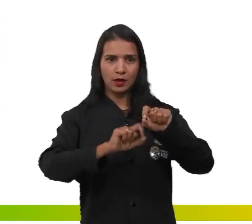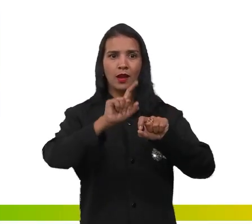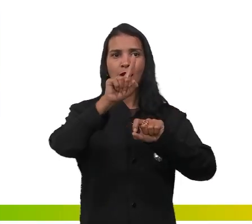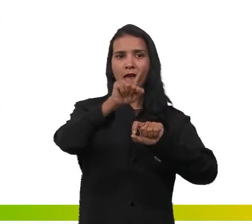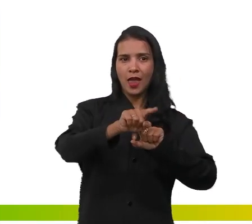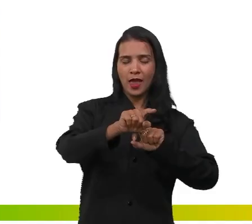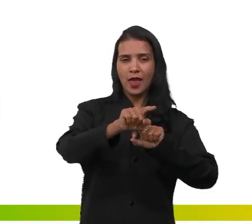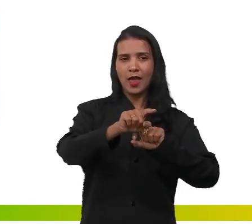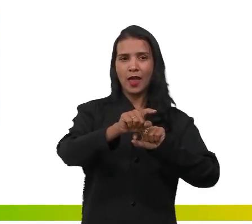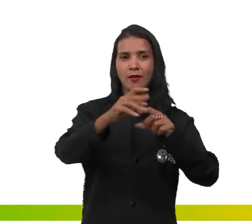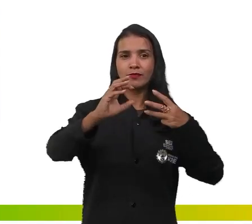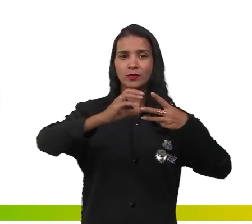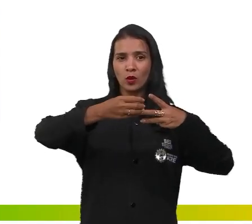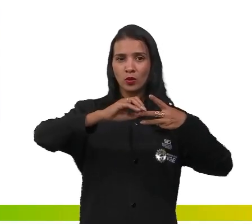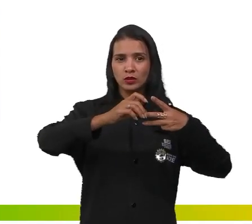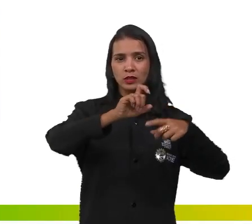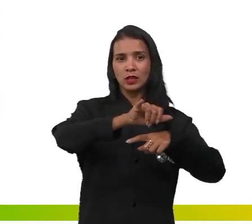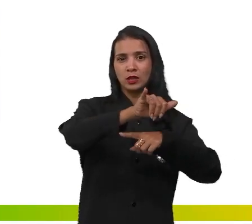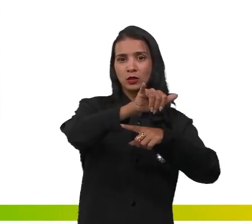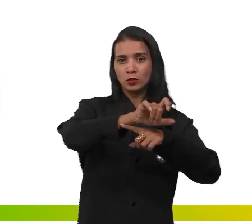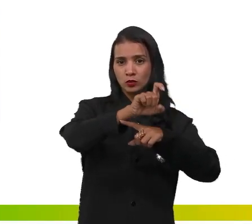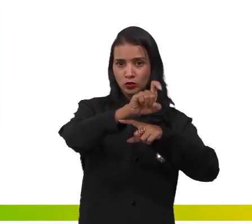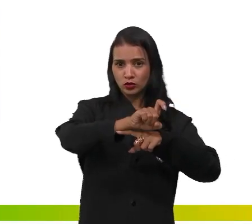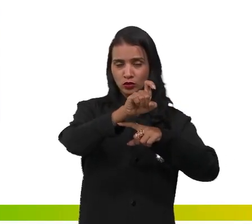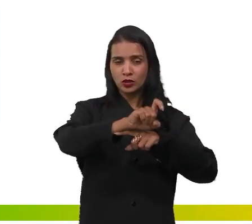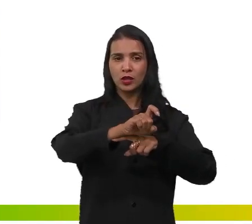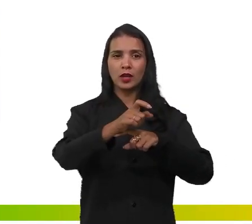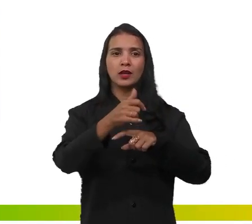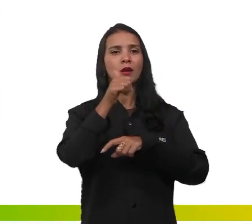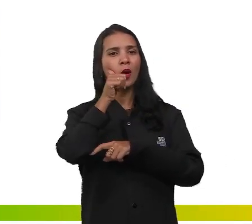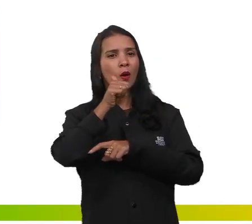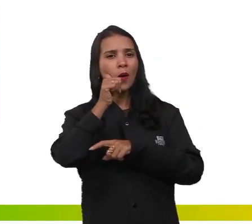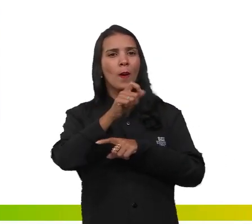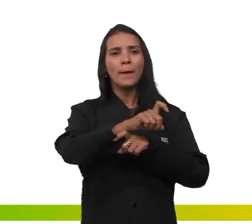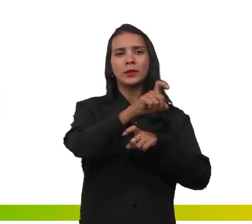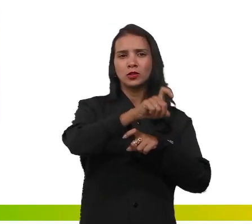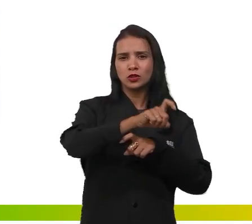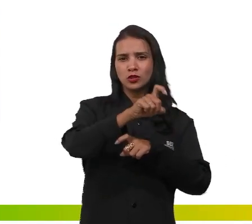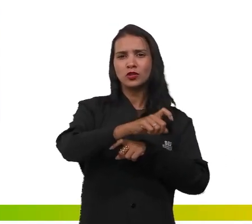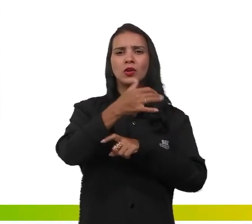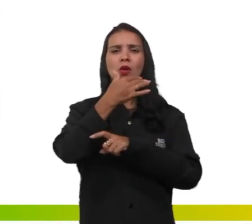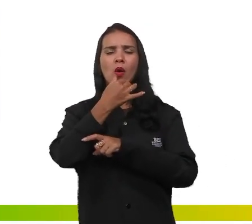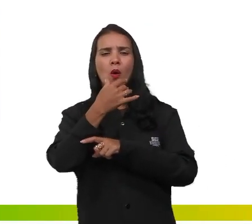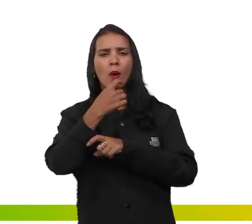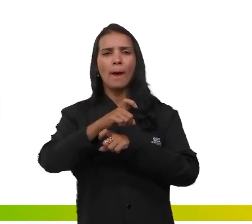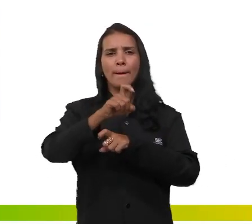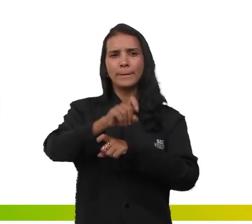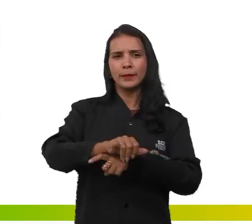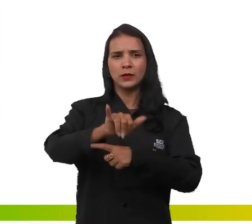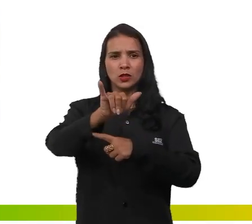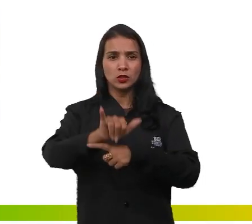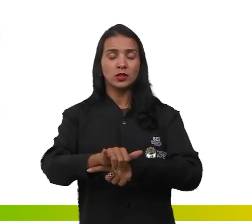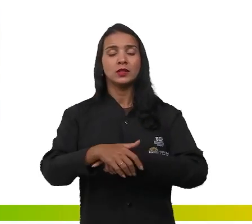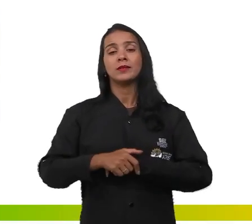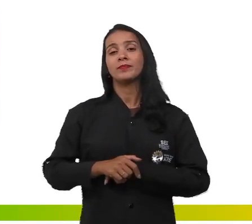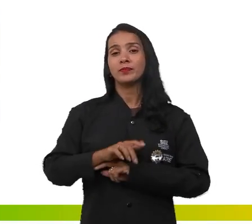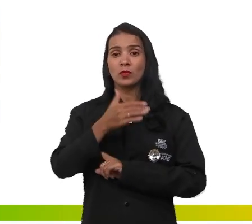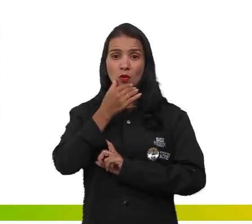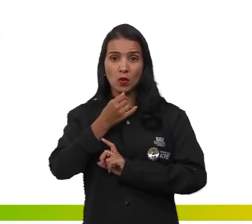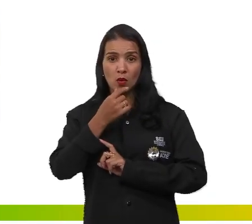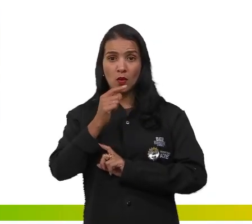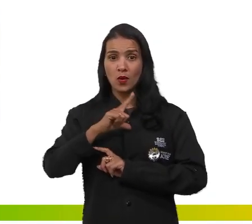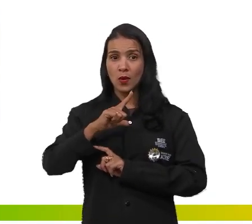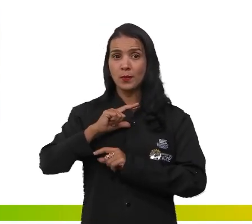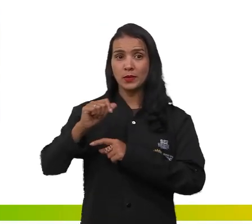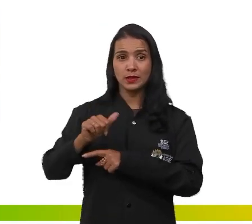localizado aí no cromossomo X. Mulheres têm XX e homens XY. Homens manifestam mais doença porque